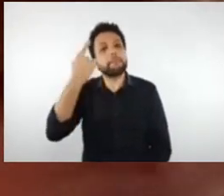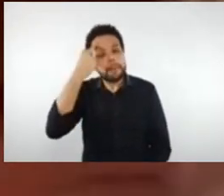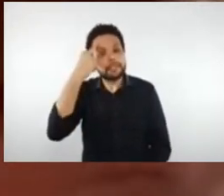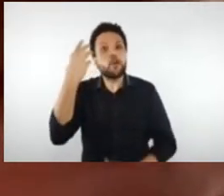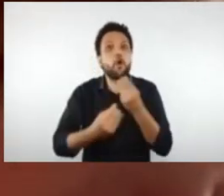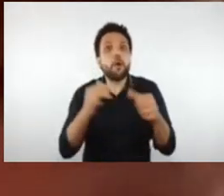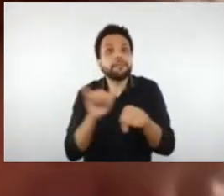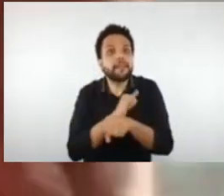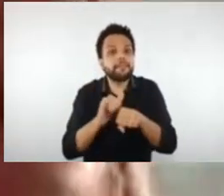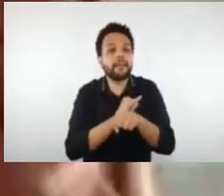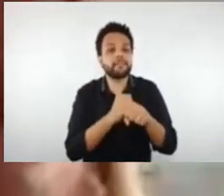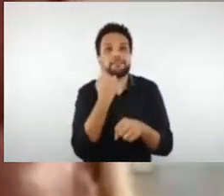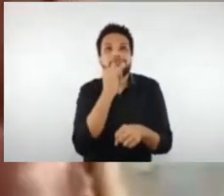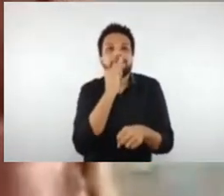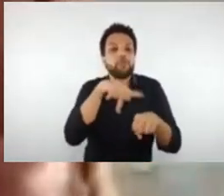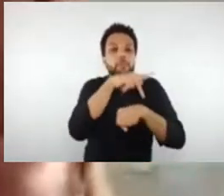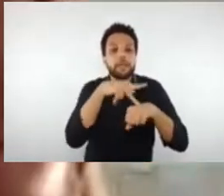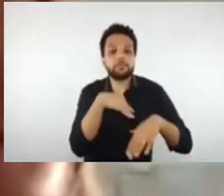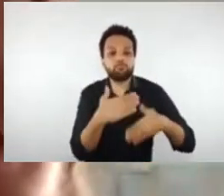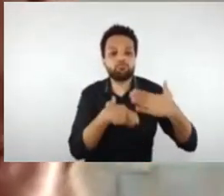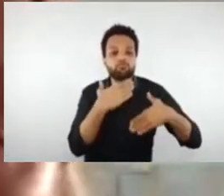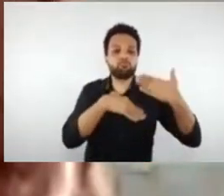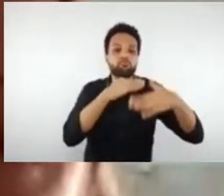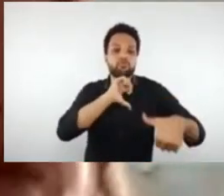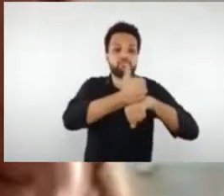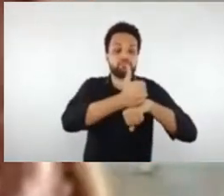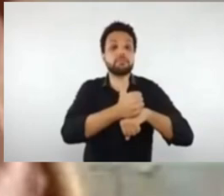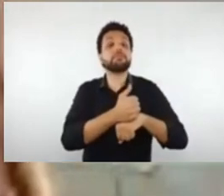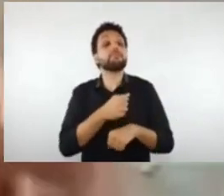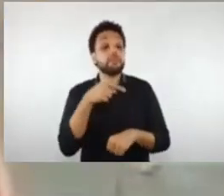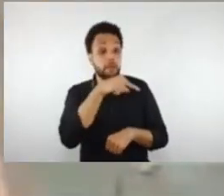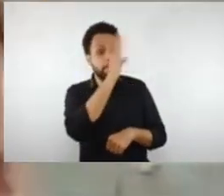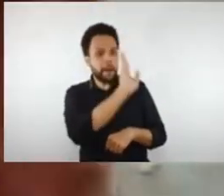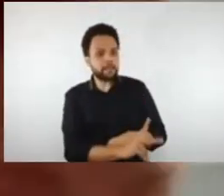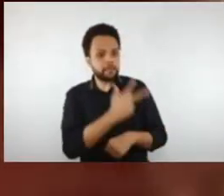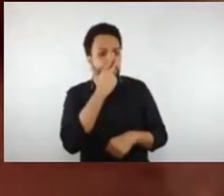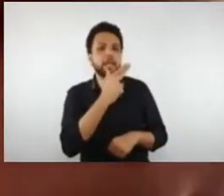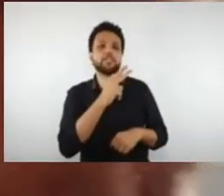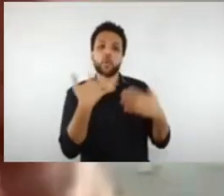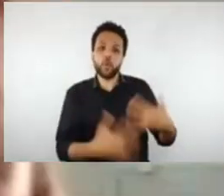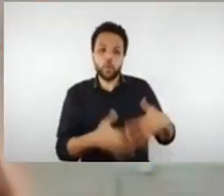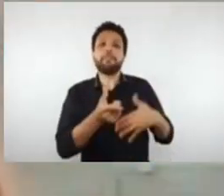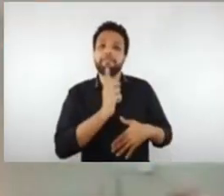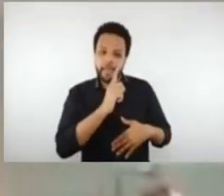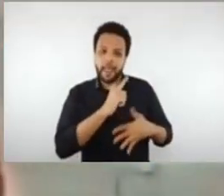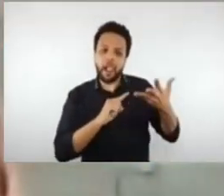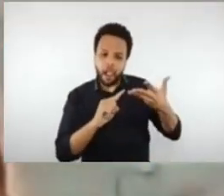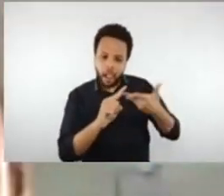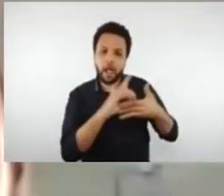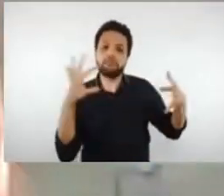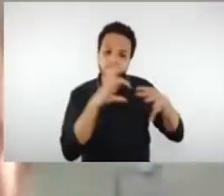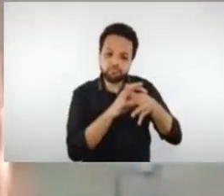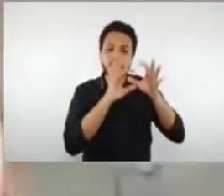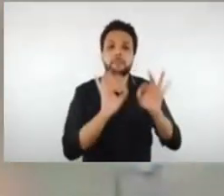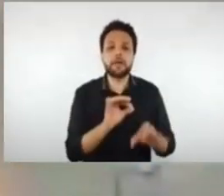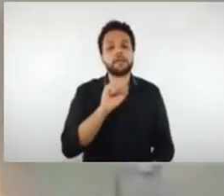era pelo menos na época o que era uma narrativa atraente, isso em 2014, né? Esse